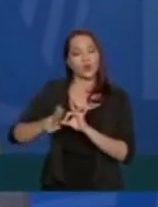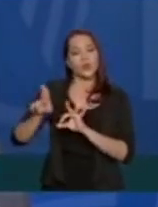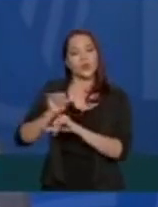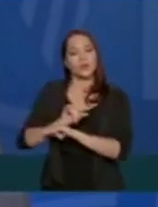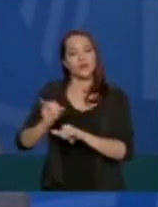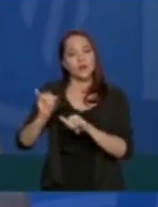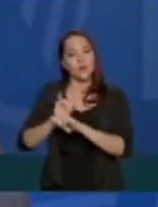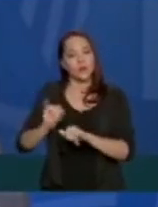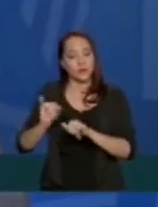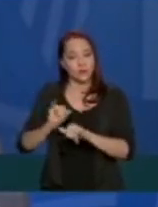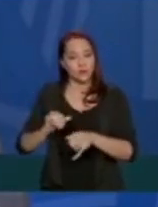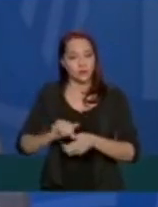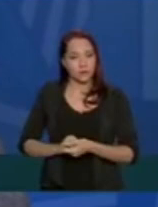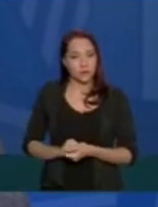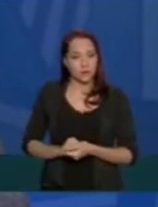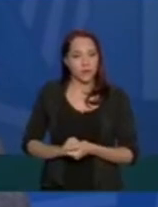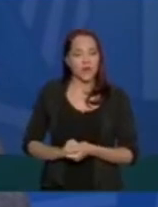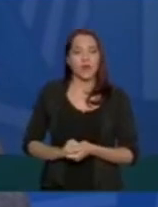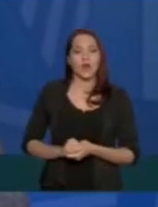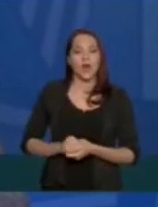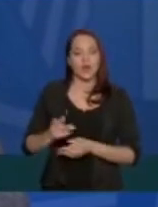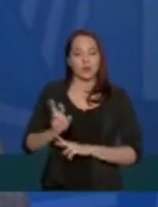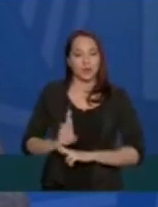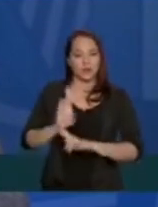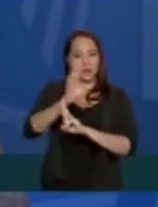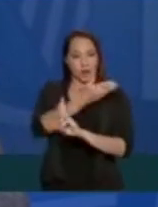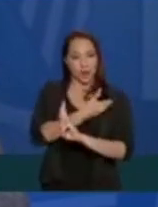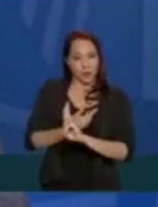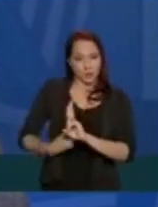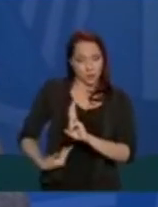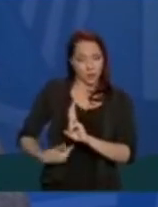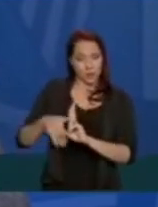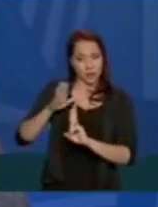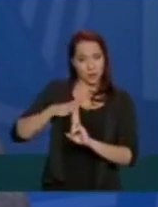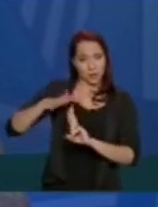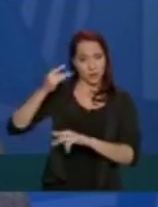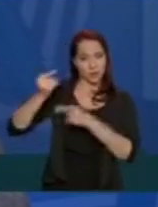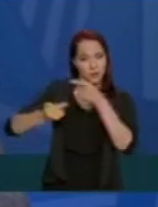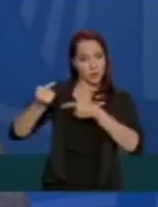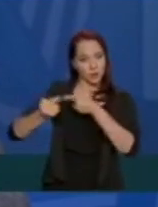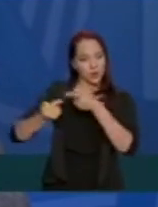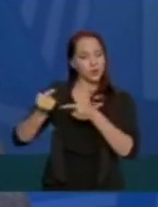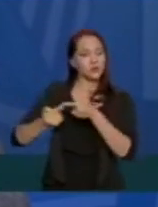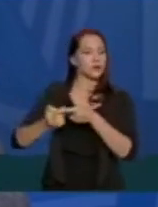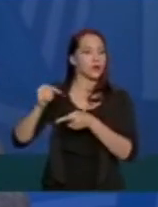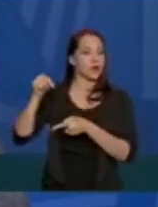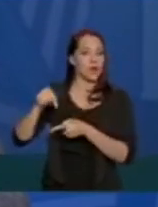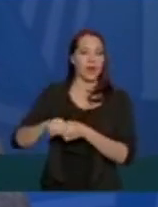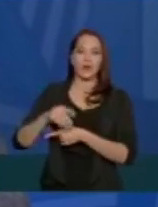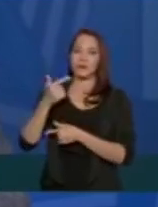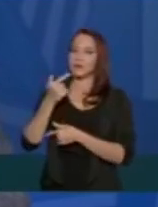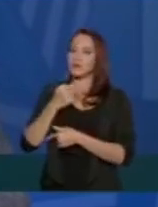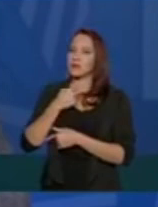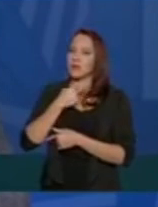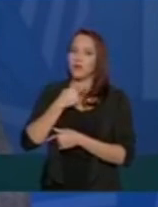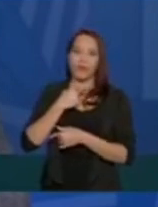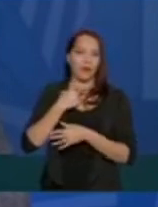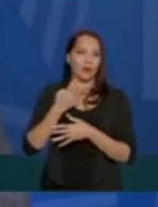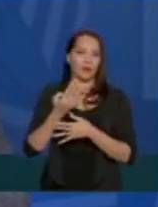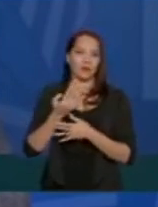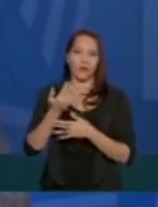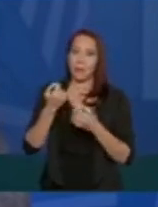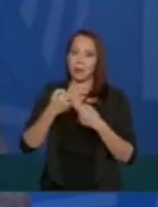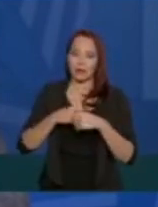informações. As autoridades públicas no nível político, elas não devem